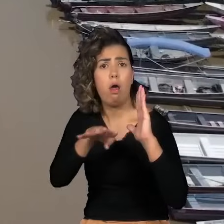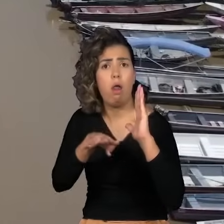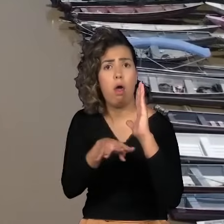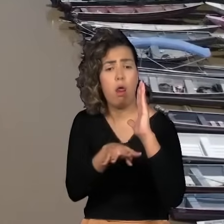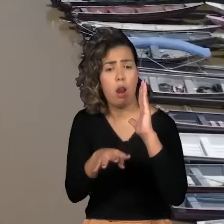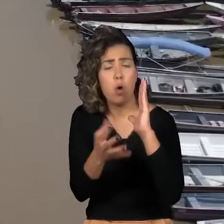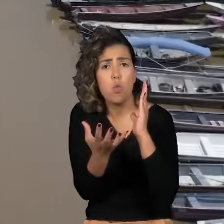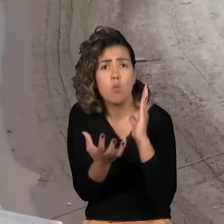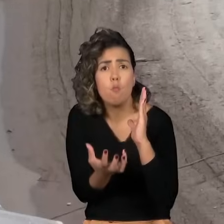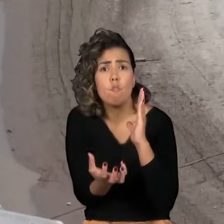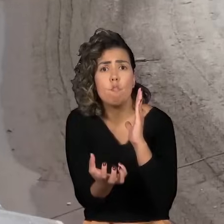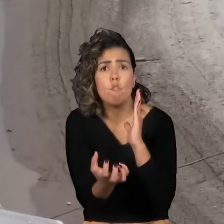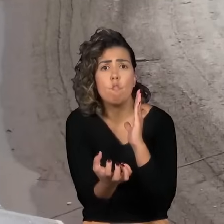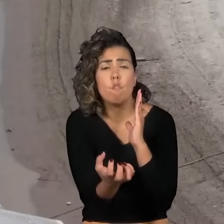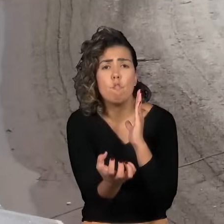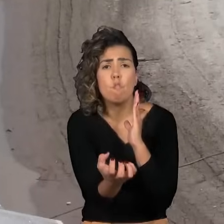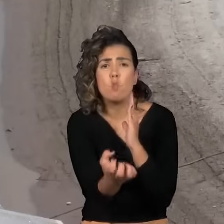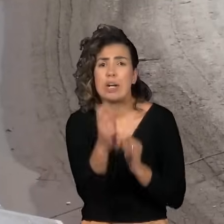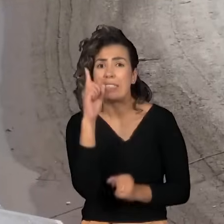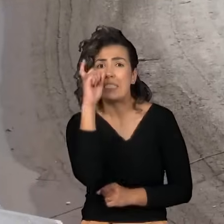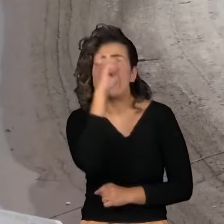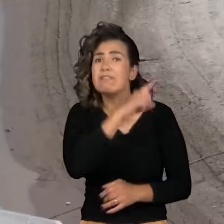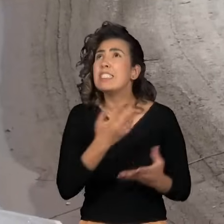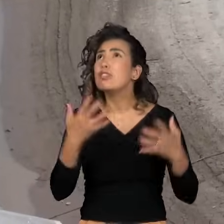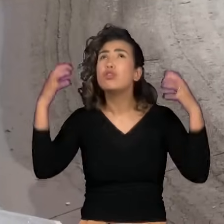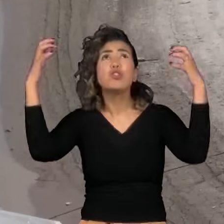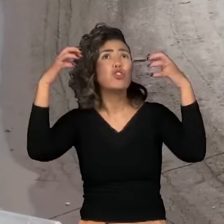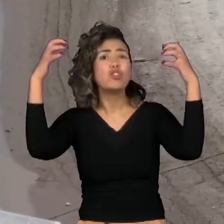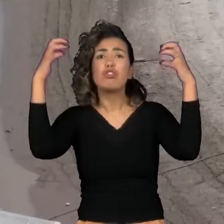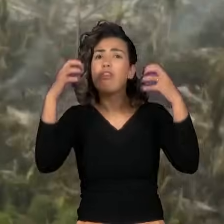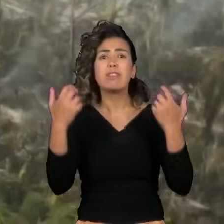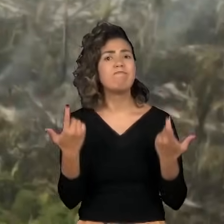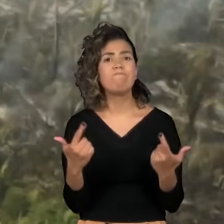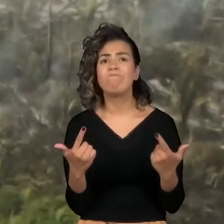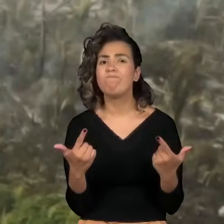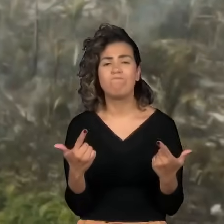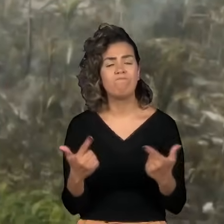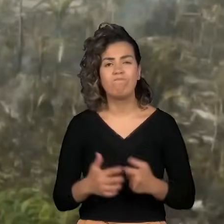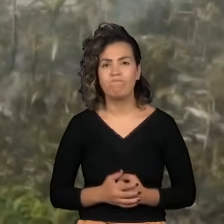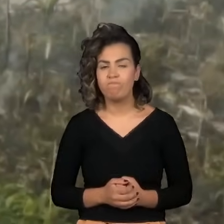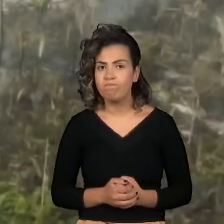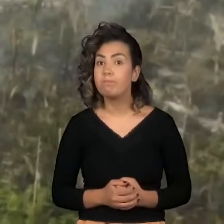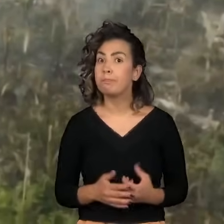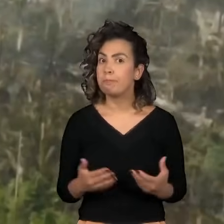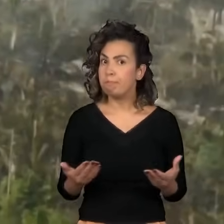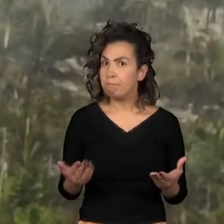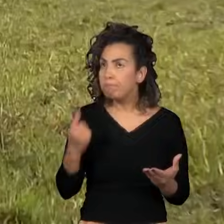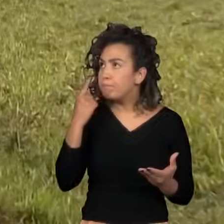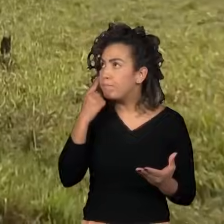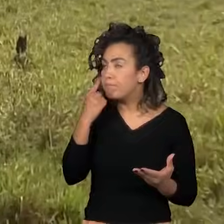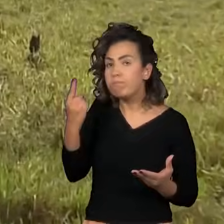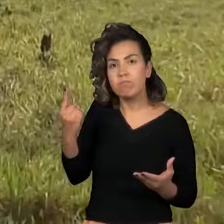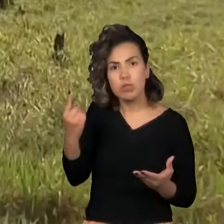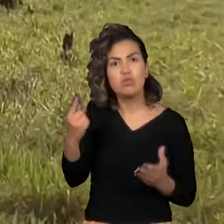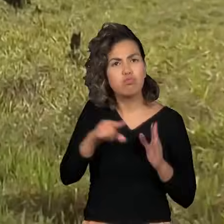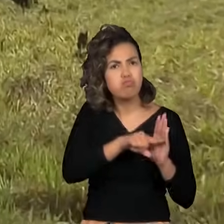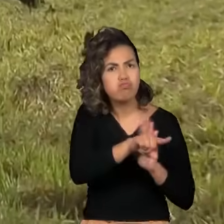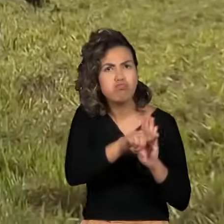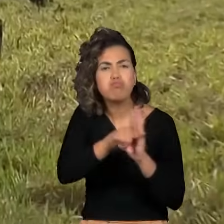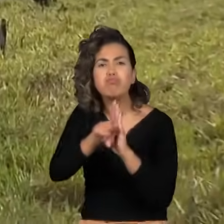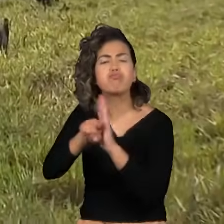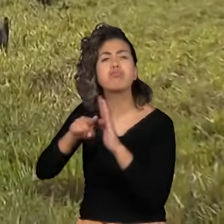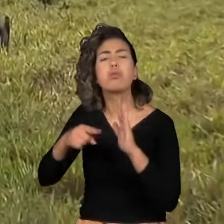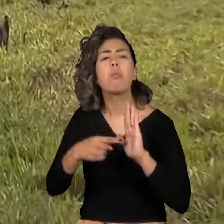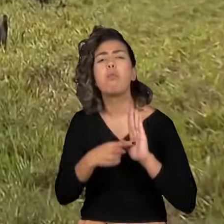fenômenos dificulta a formação de chuvas na região. Ainda de acordo com o MapBiomas, a área ocupada